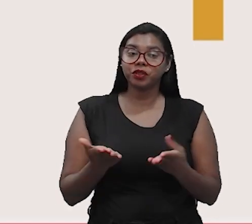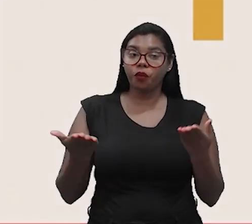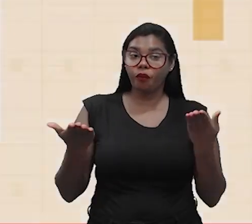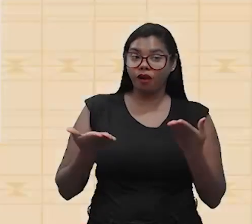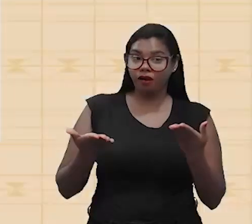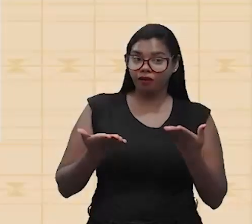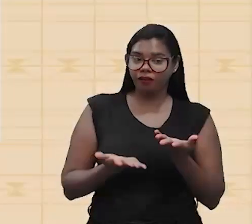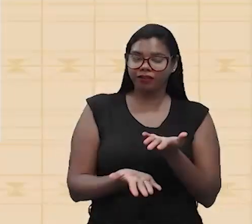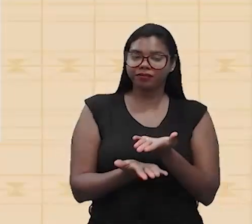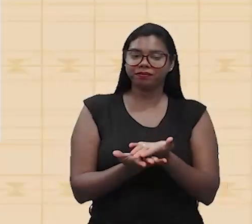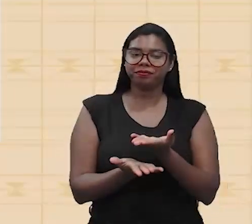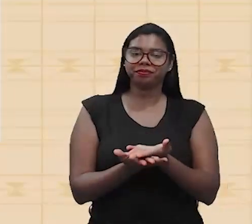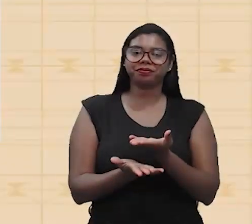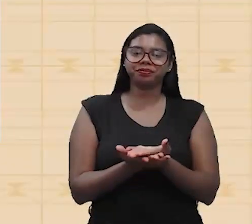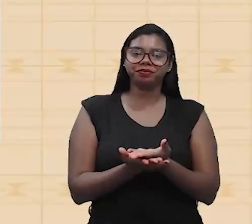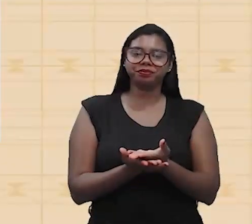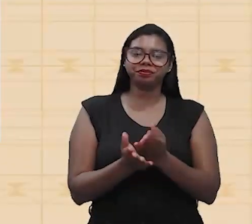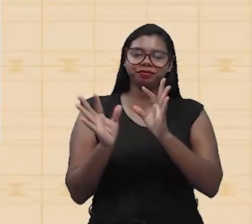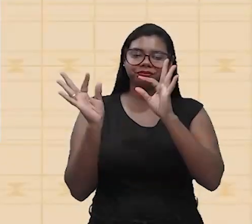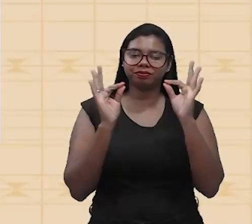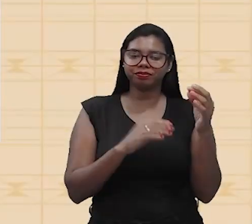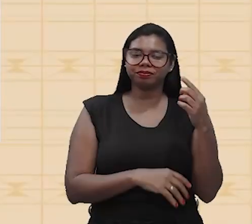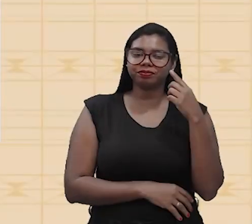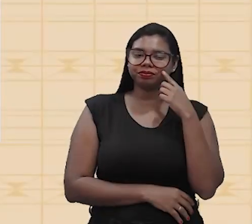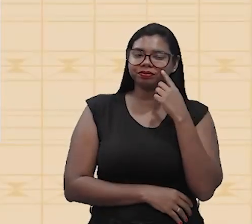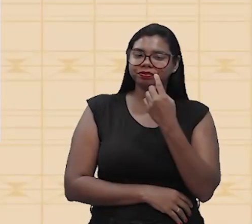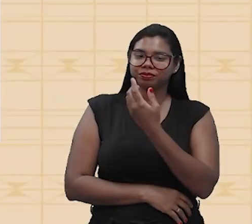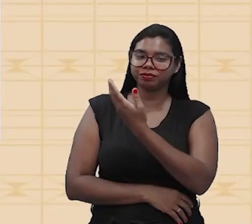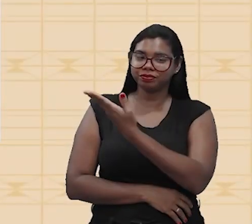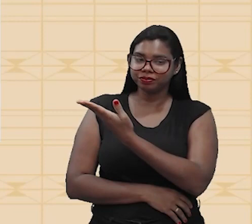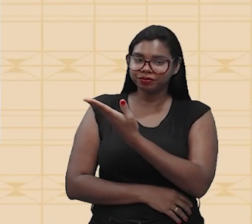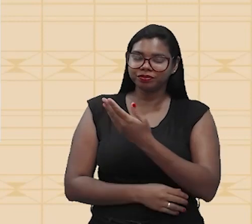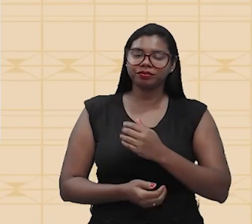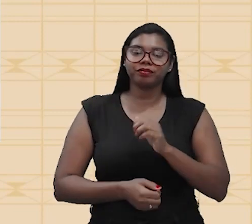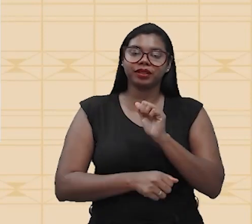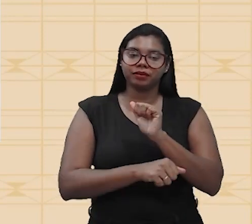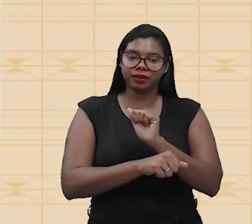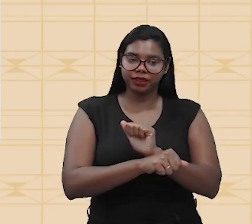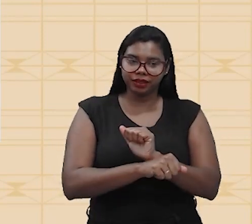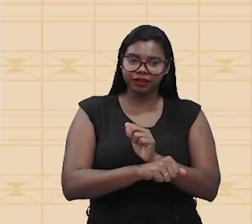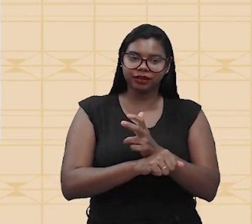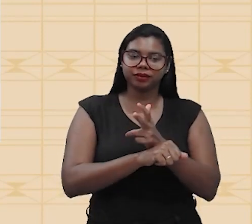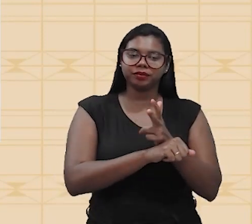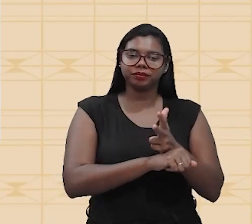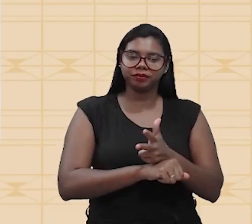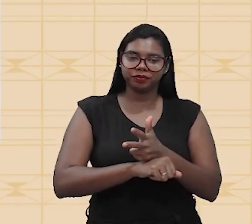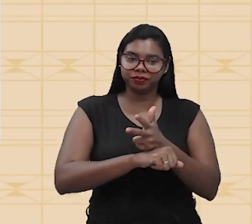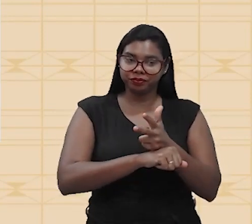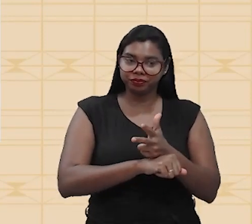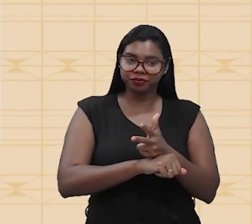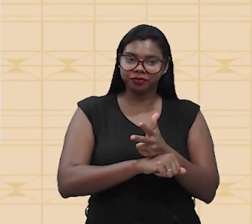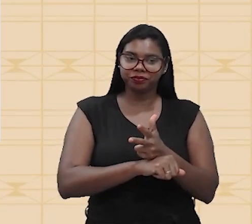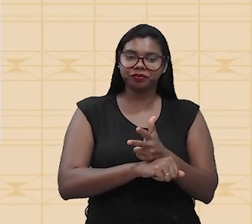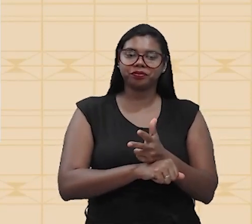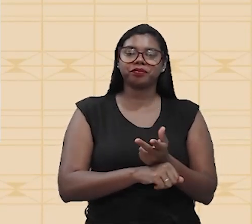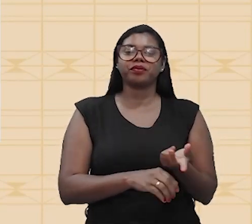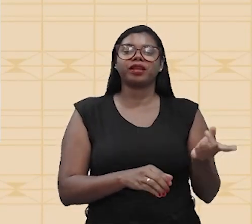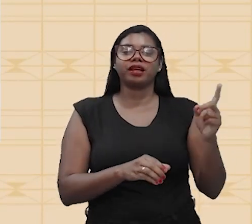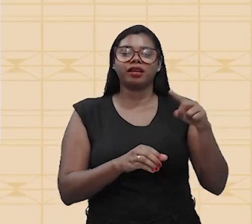aula, você vai fazer o seguinte, você vai parar este vídeo, volta na aula